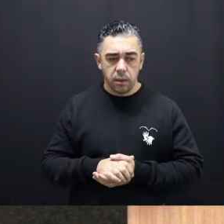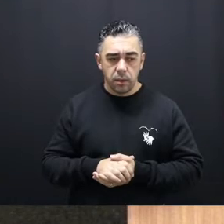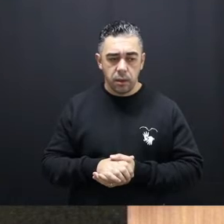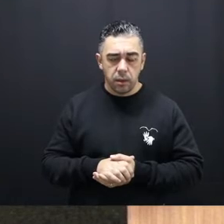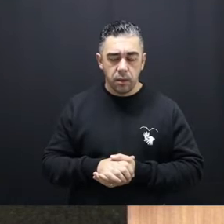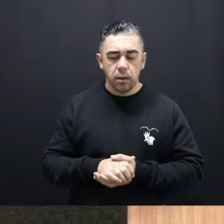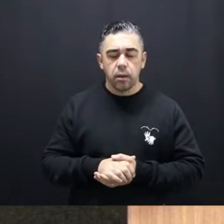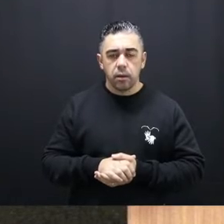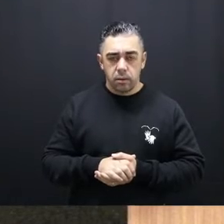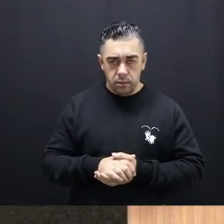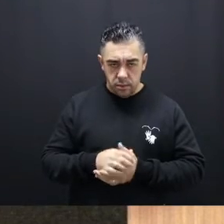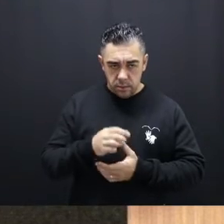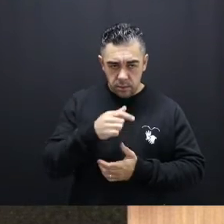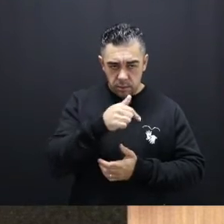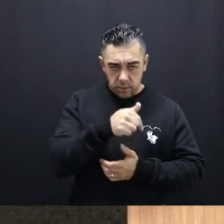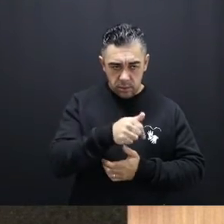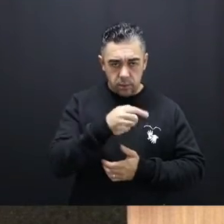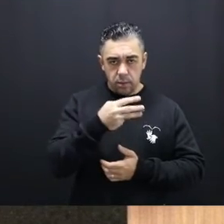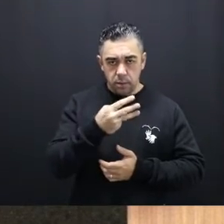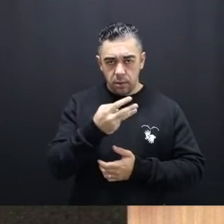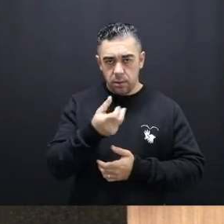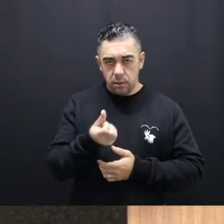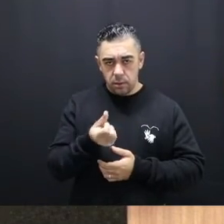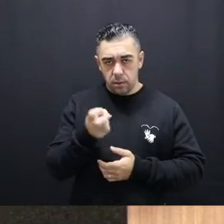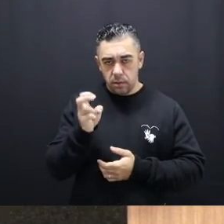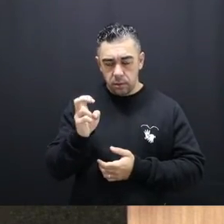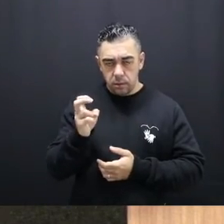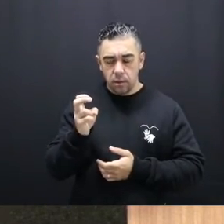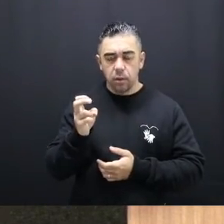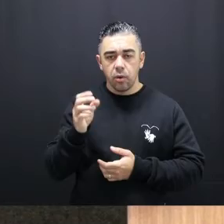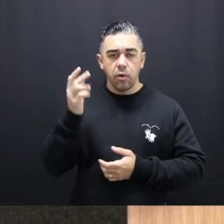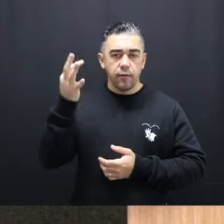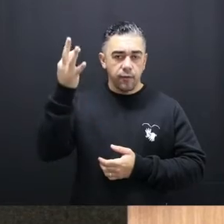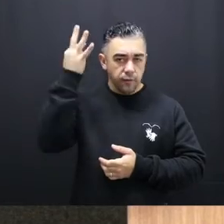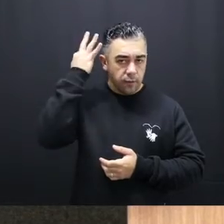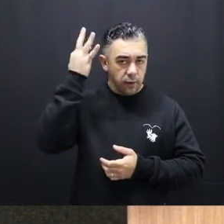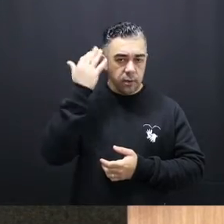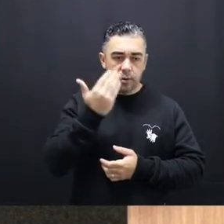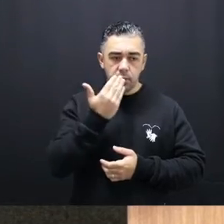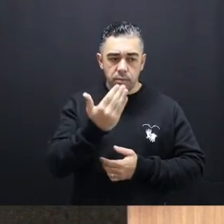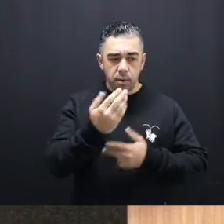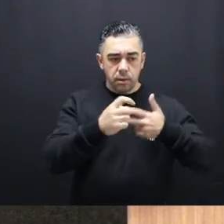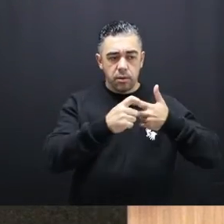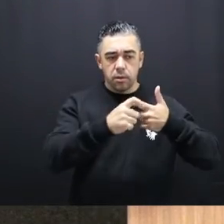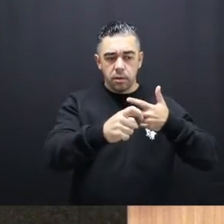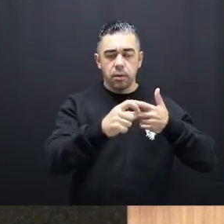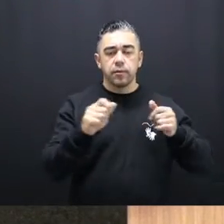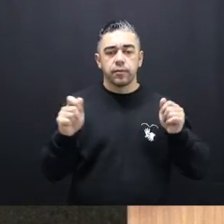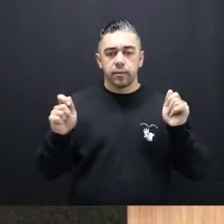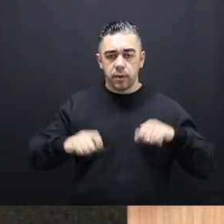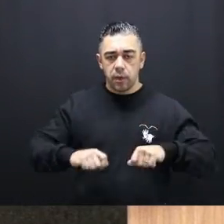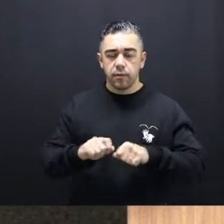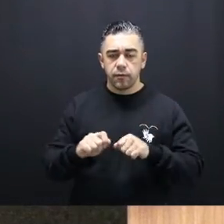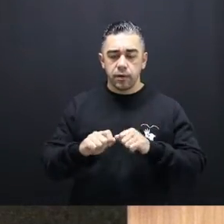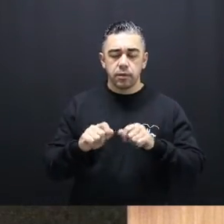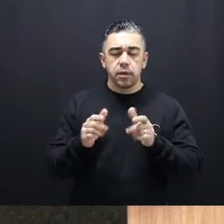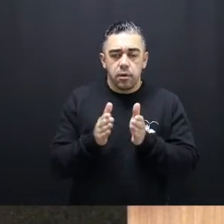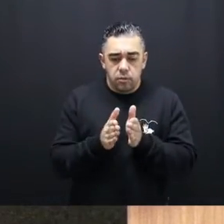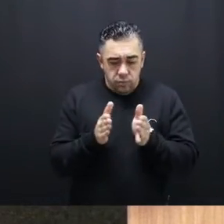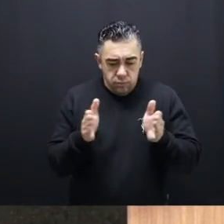a indicação 7.365 do verão que nenê o Executivo que viabilize o alargamento